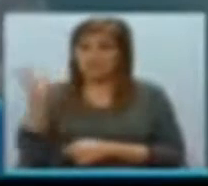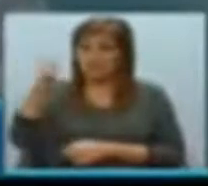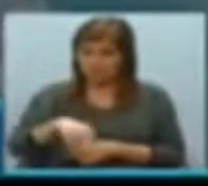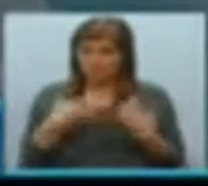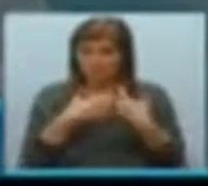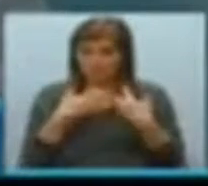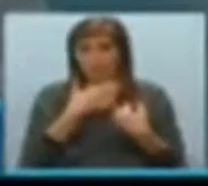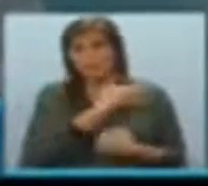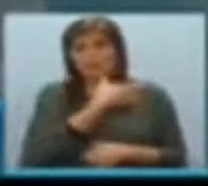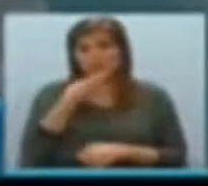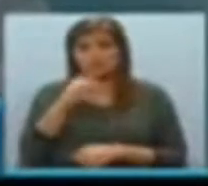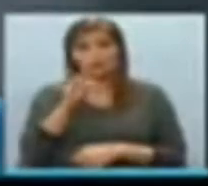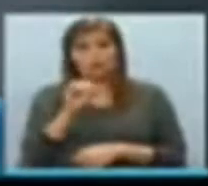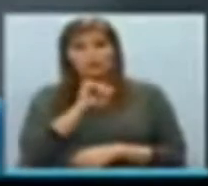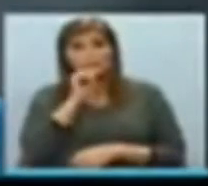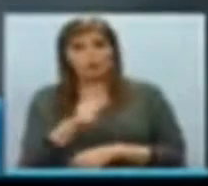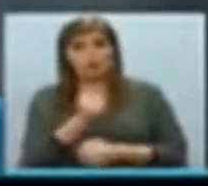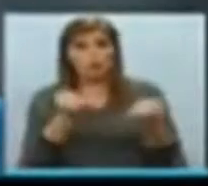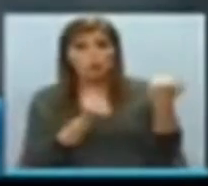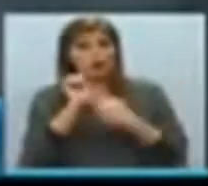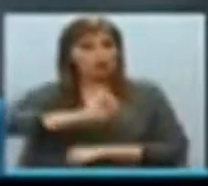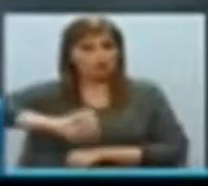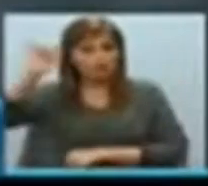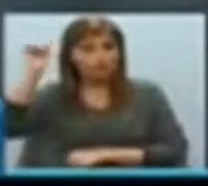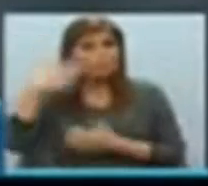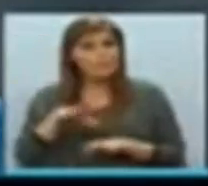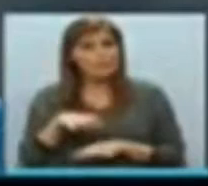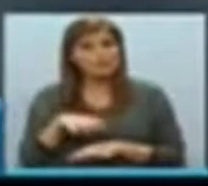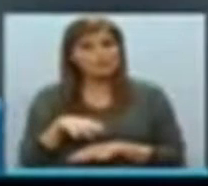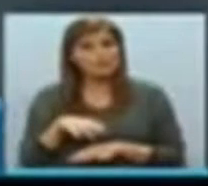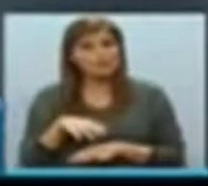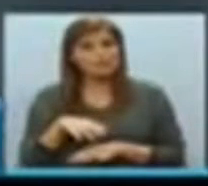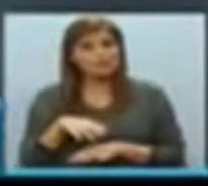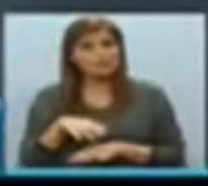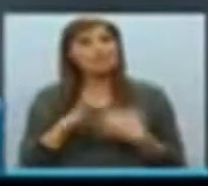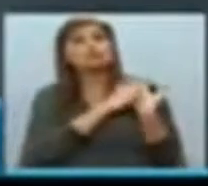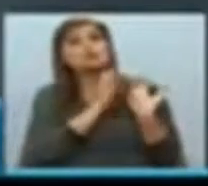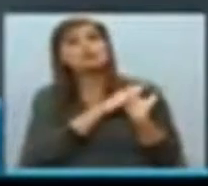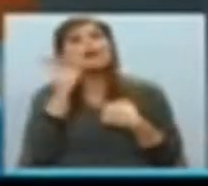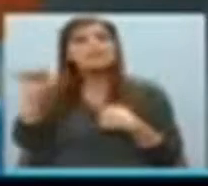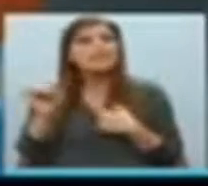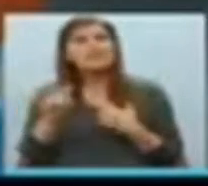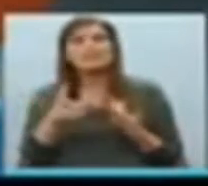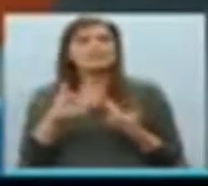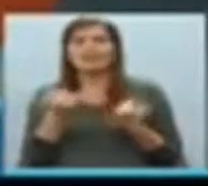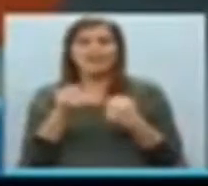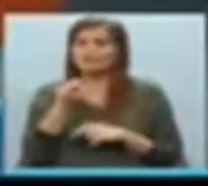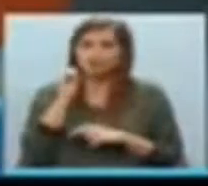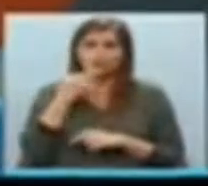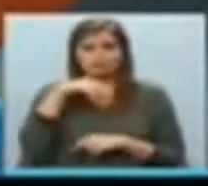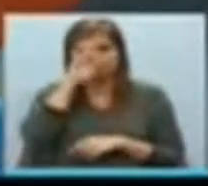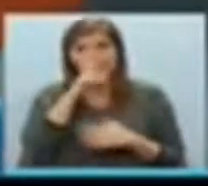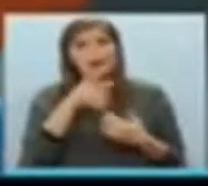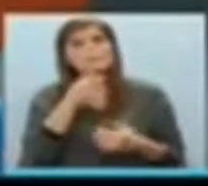40 quando ele perdeu o cargo dele bordou mas ele também não quero perder meu deus tudo ele foi ele que eu